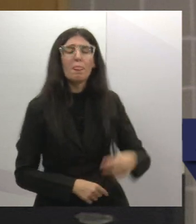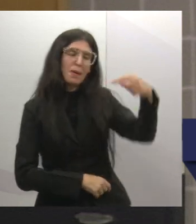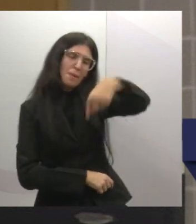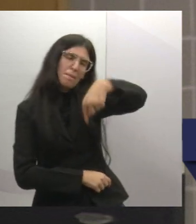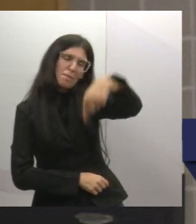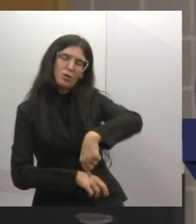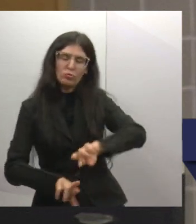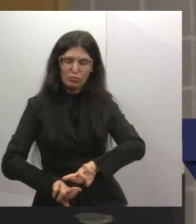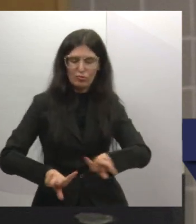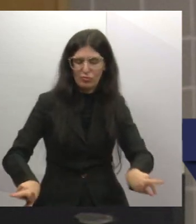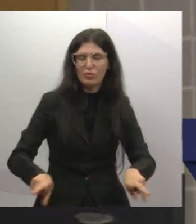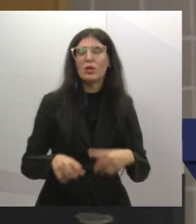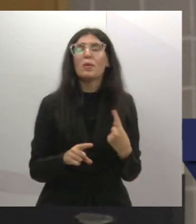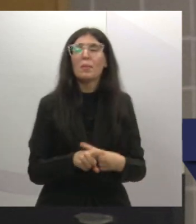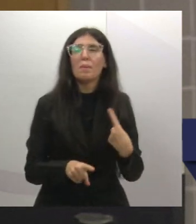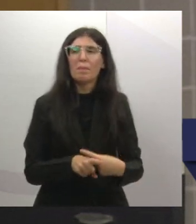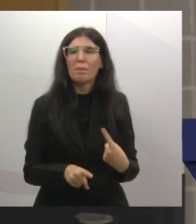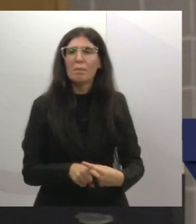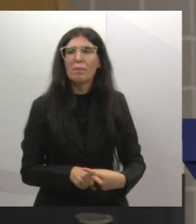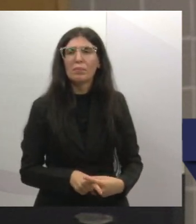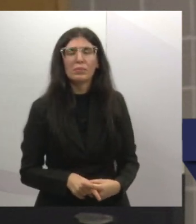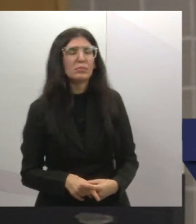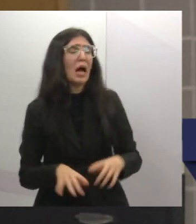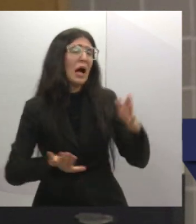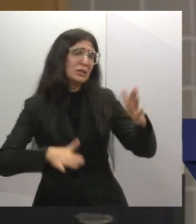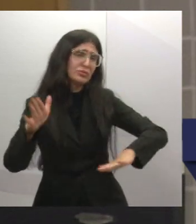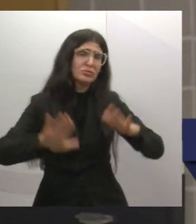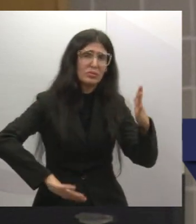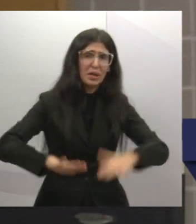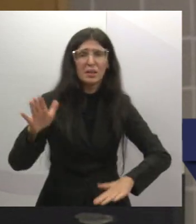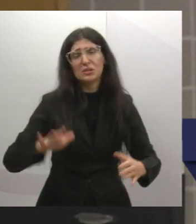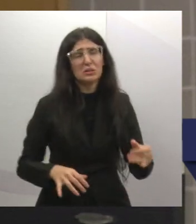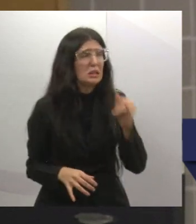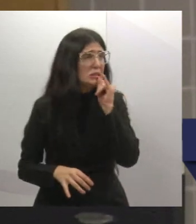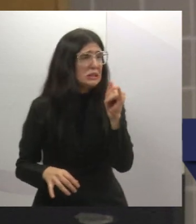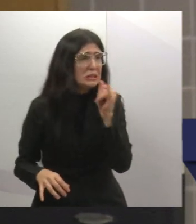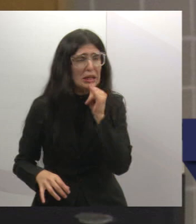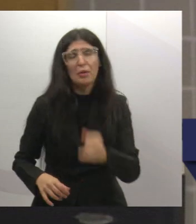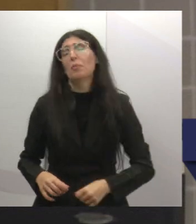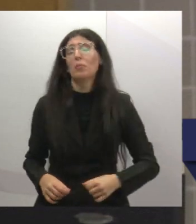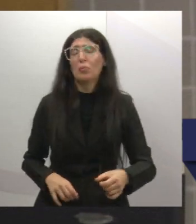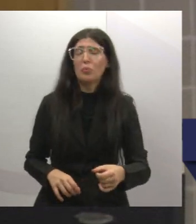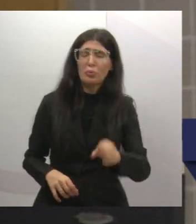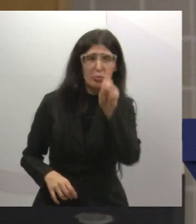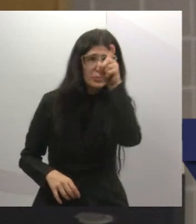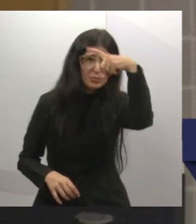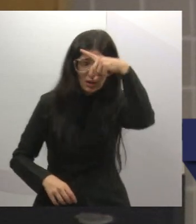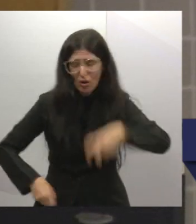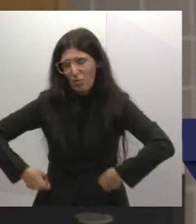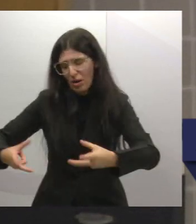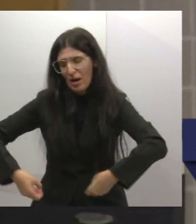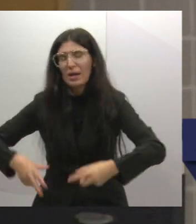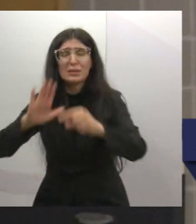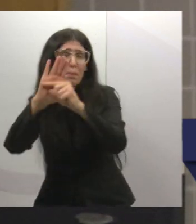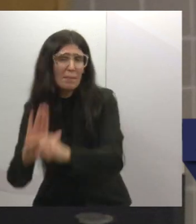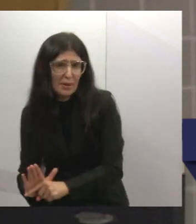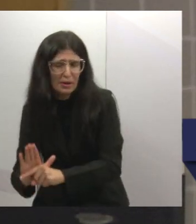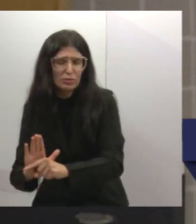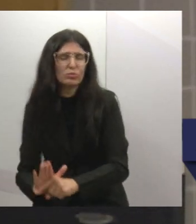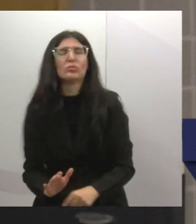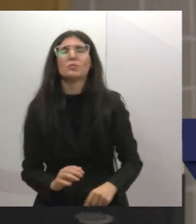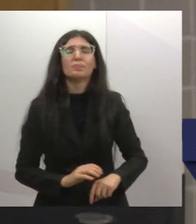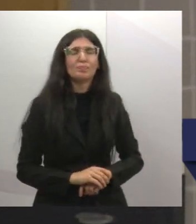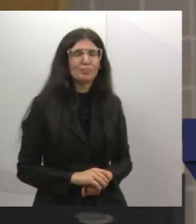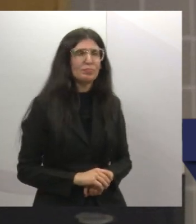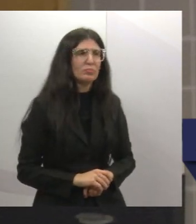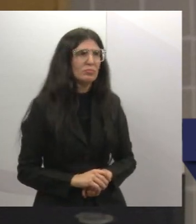você tem, às vezes, um gastando mais do que o outro. Mas nós temos por obrigação, até este momento,